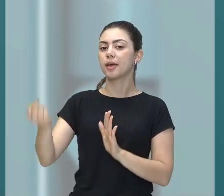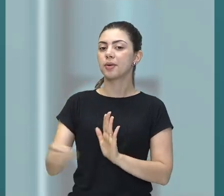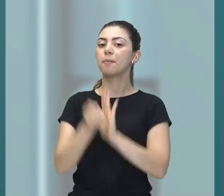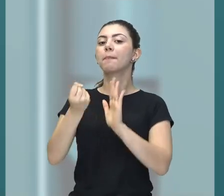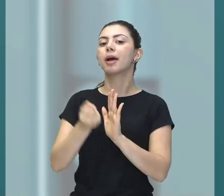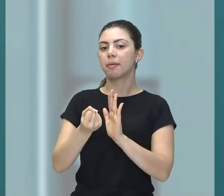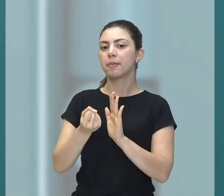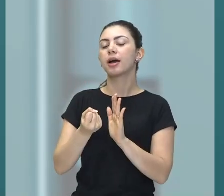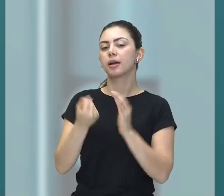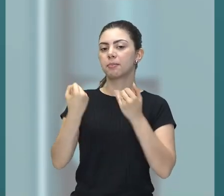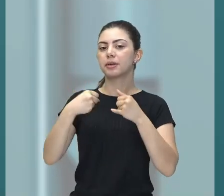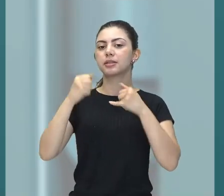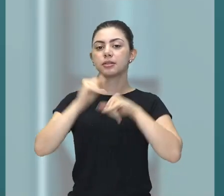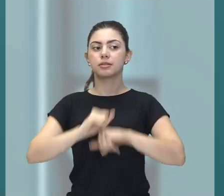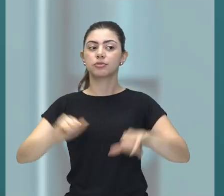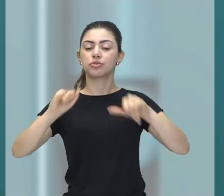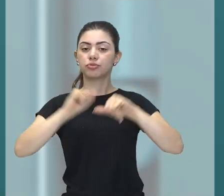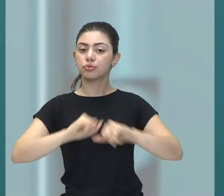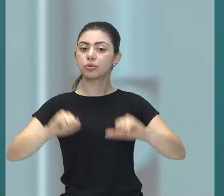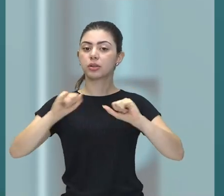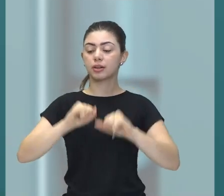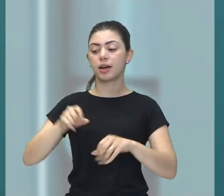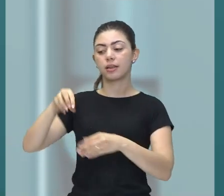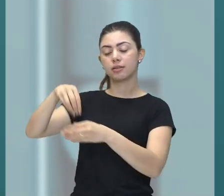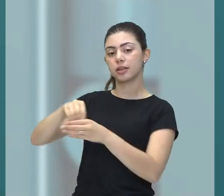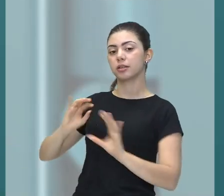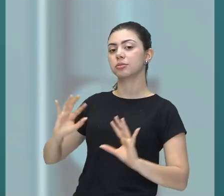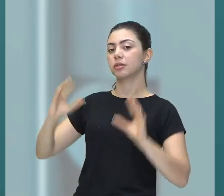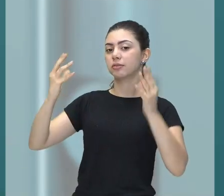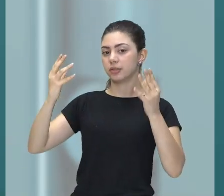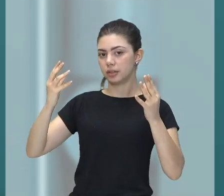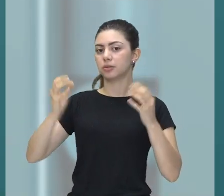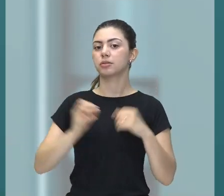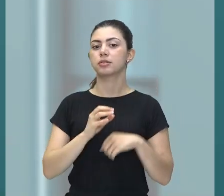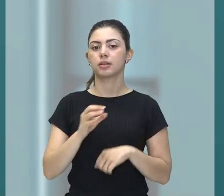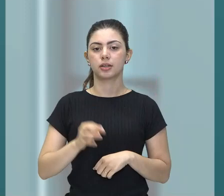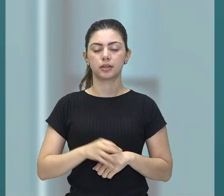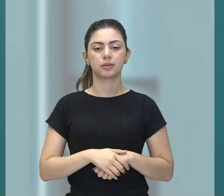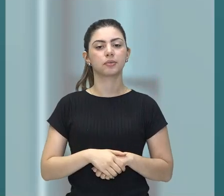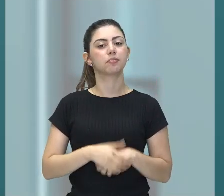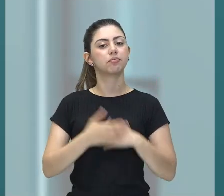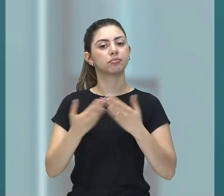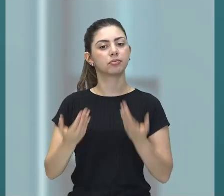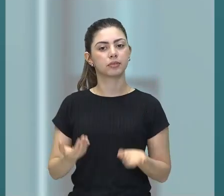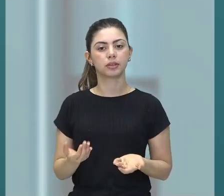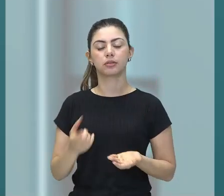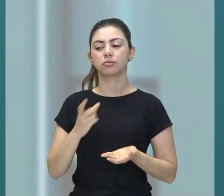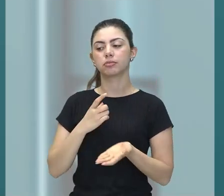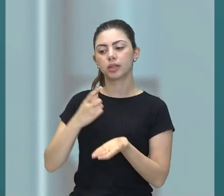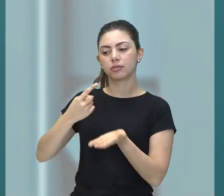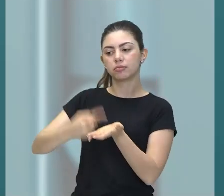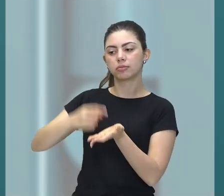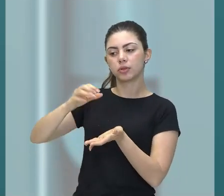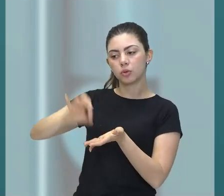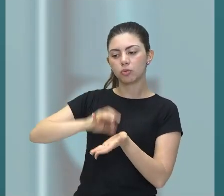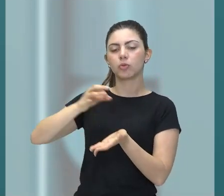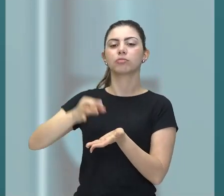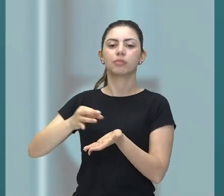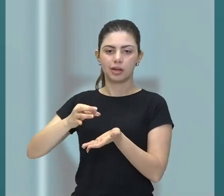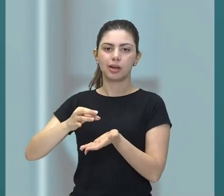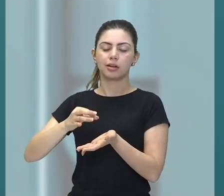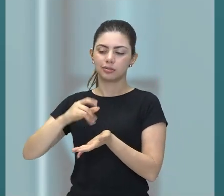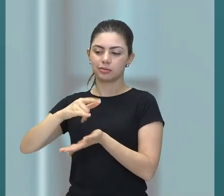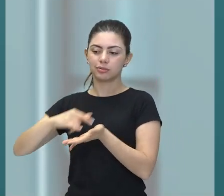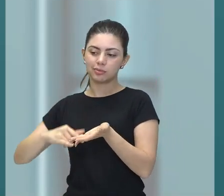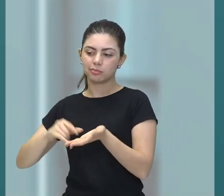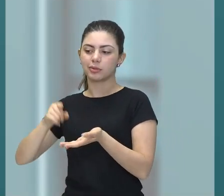ser divulgada ali naquele evento. Então ele fecha, né, com aquele clube, fecha com um time, fecha